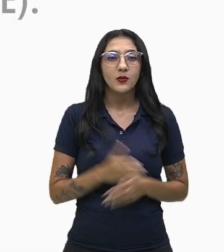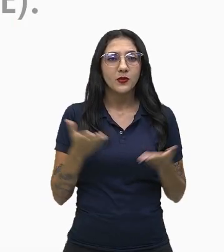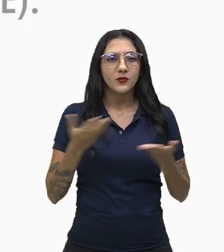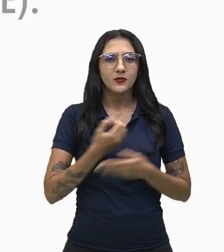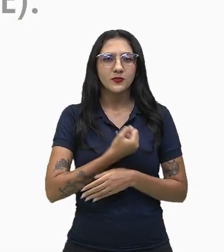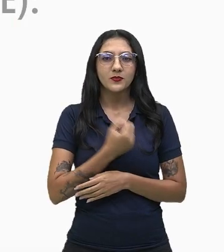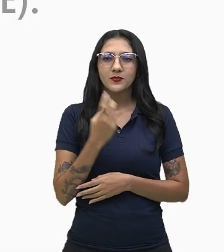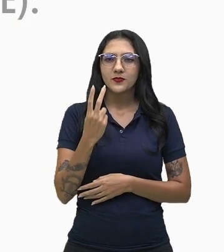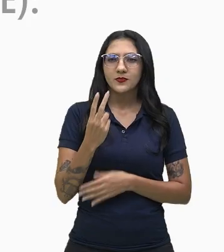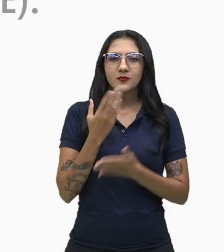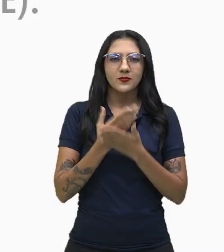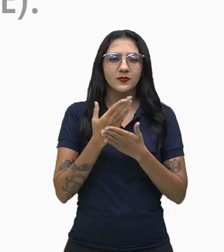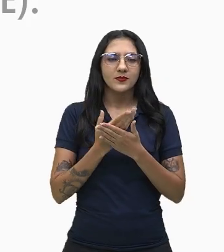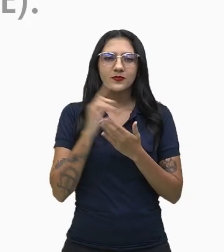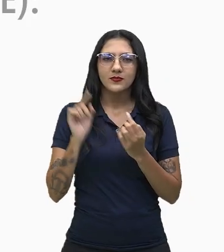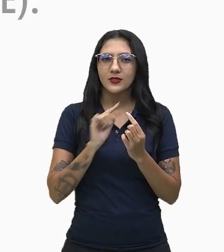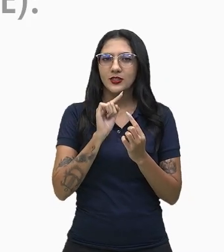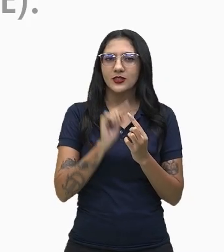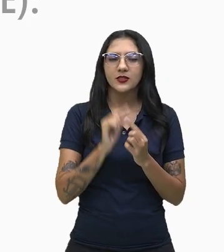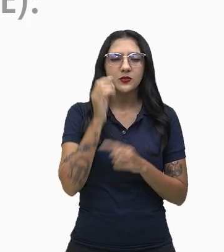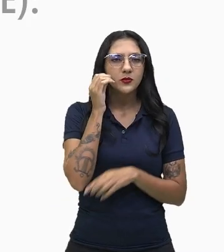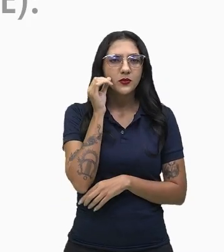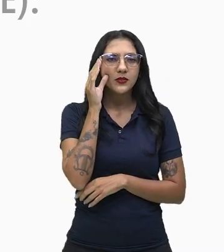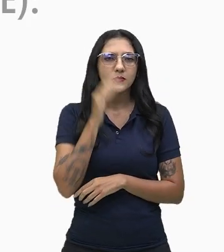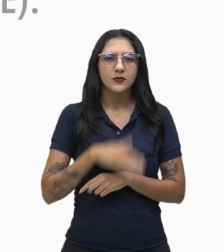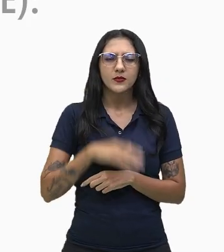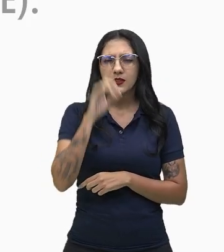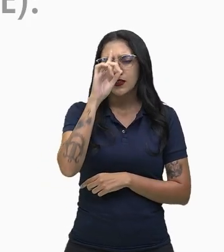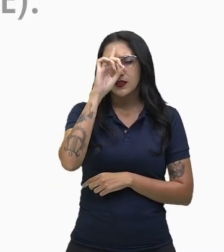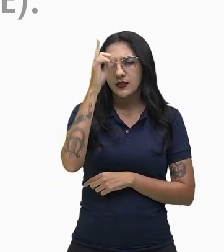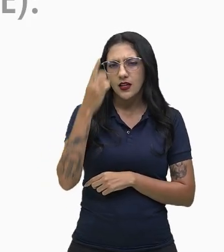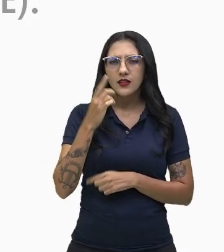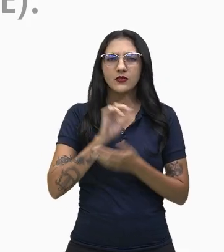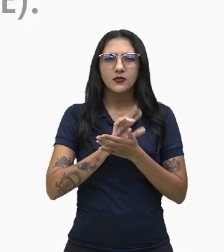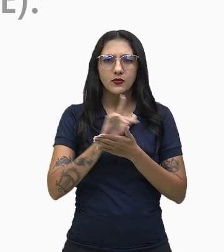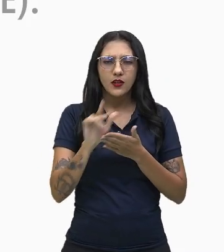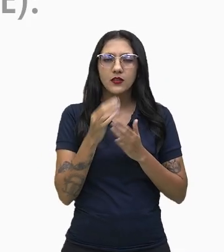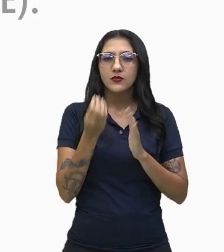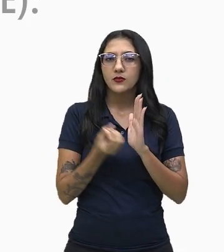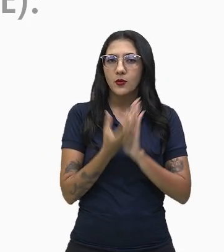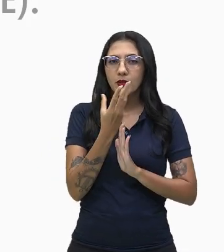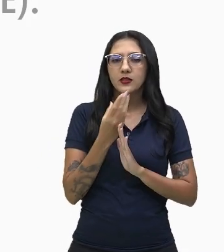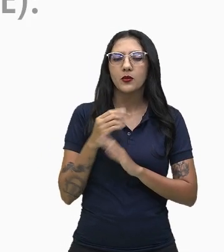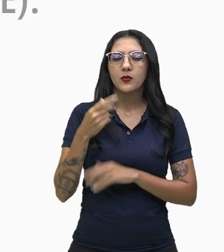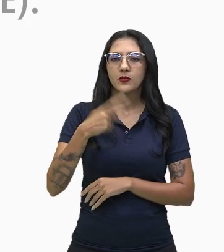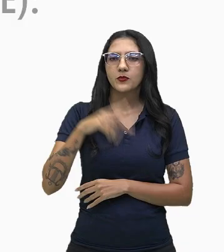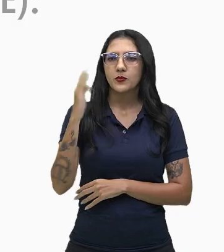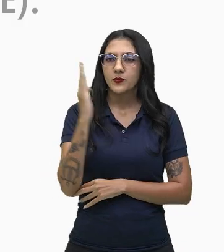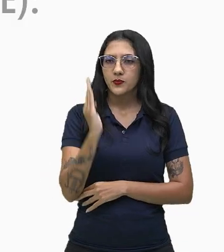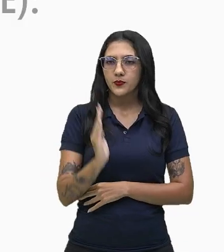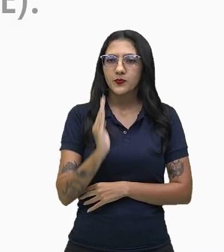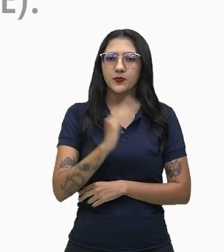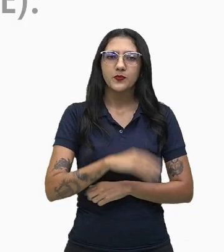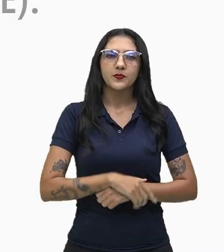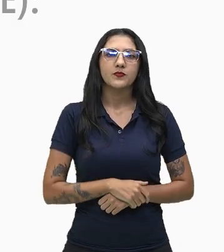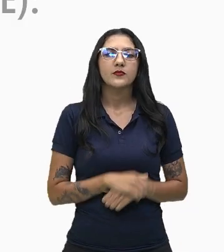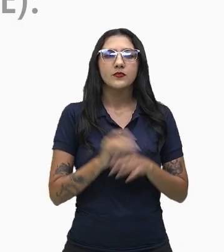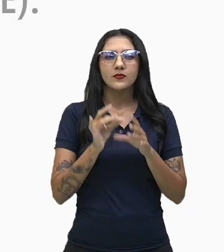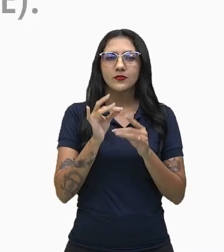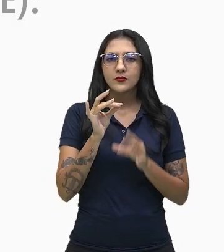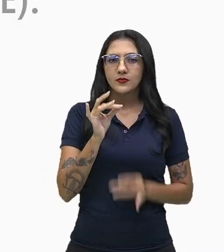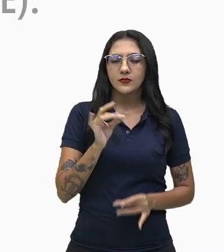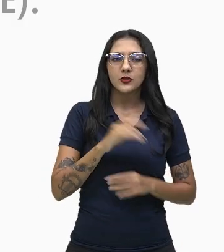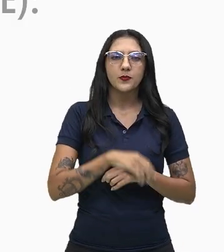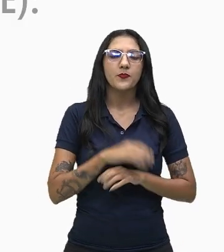número 2 com objeto de conhecimento, ideias e concepções sobre a formação territorial do Brasil. E o